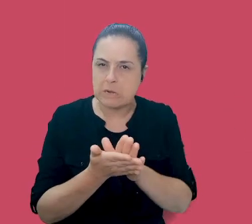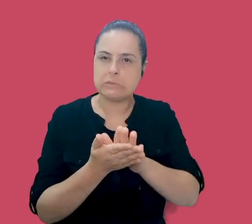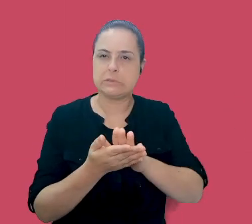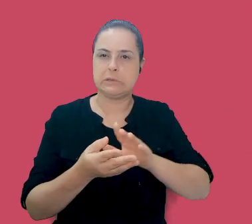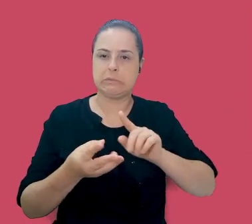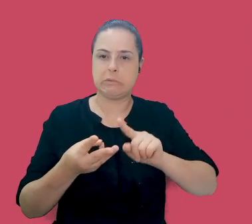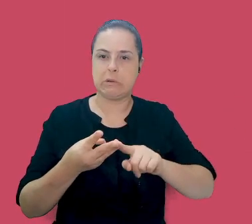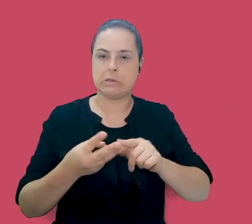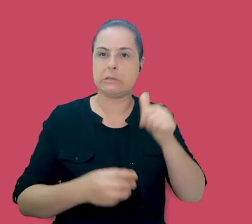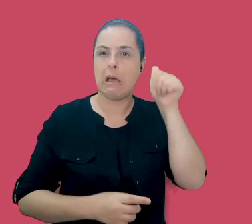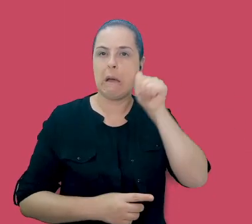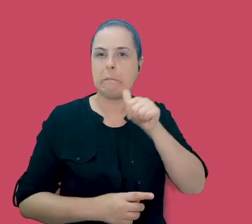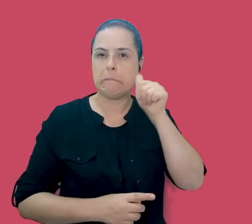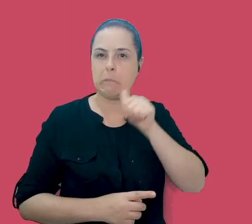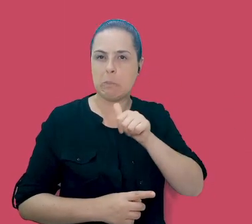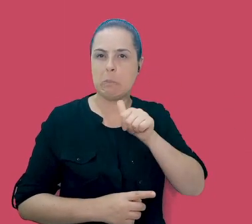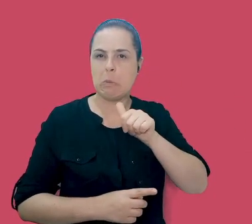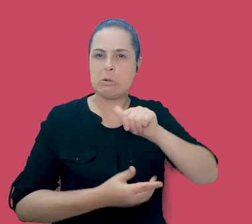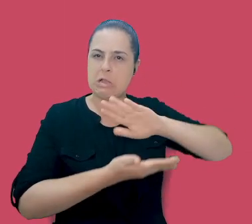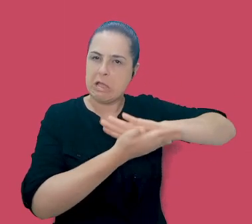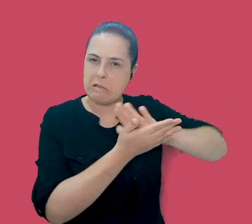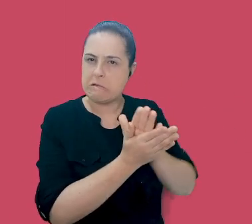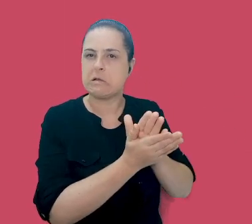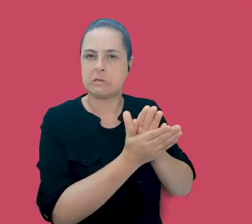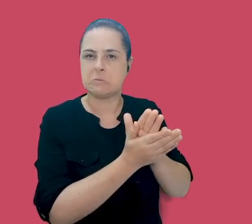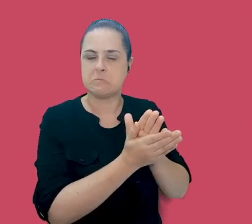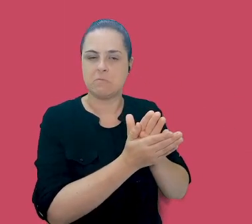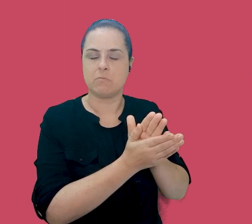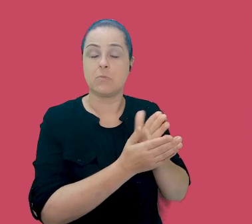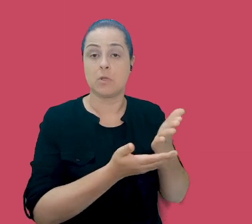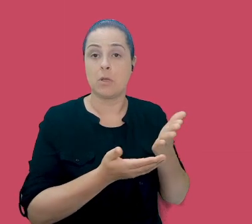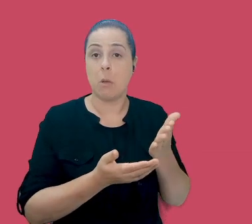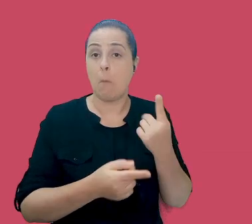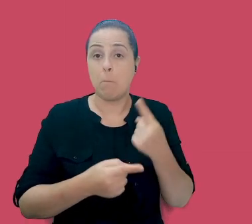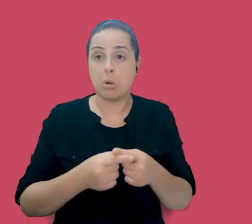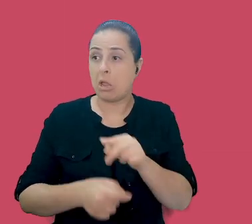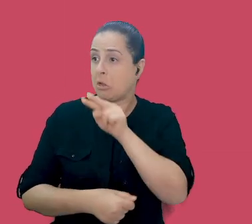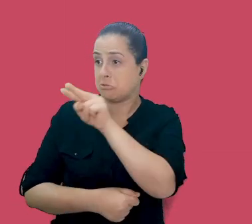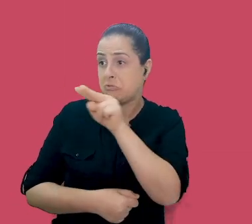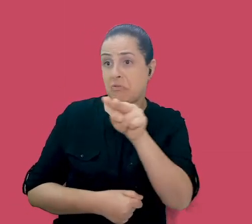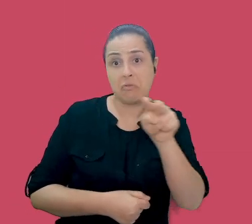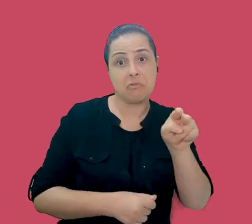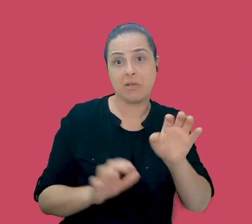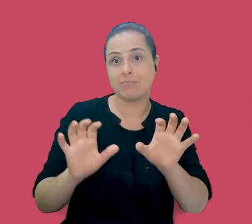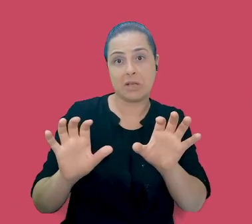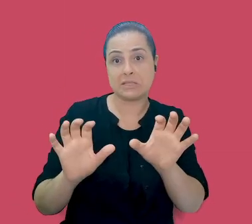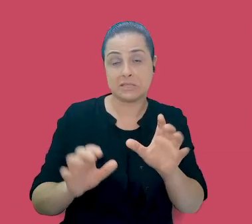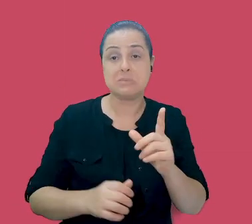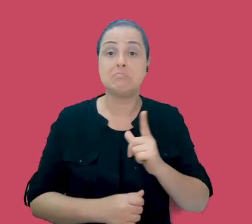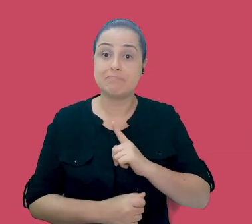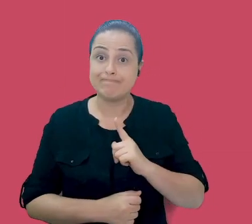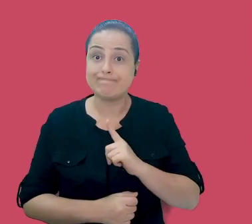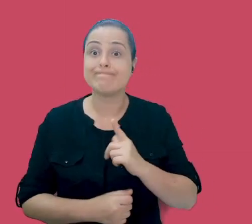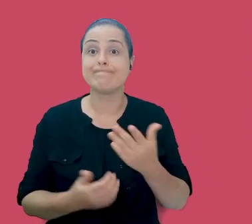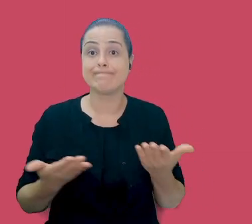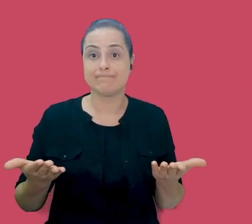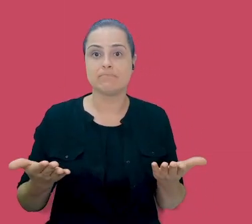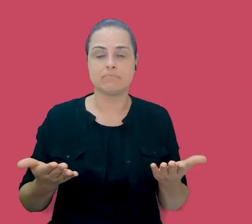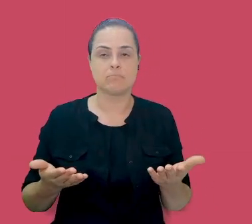Então tem uma série de preconceitos que são colocados para dentro, porque o que está por aí é assim, né? Uma das coisas que um